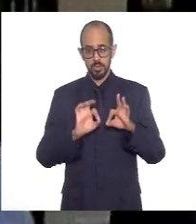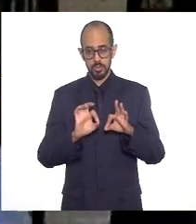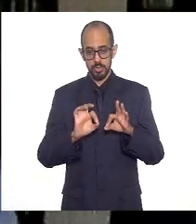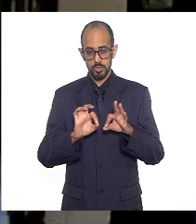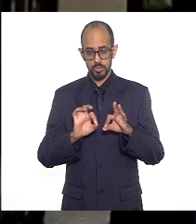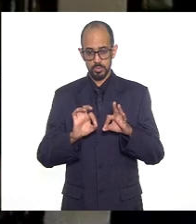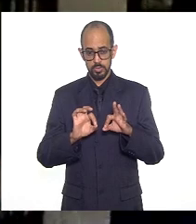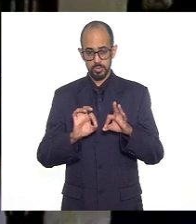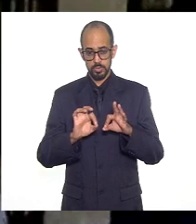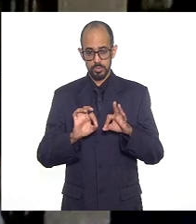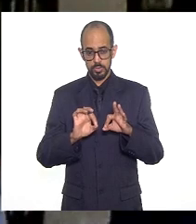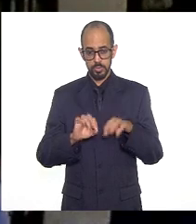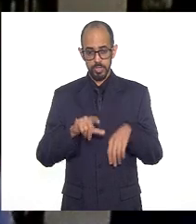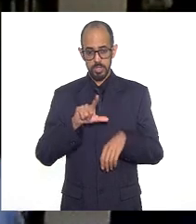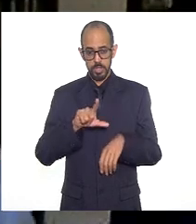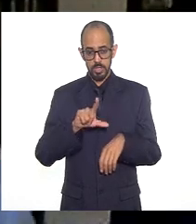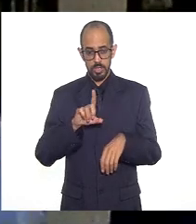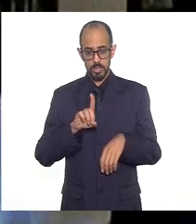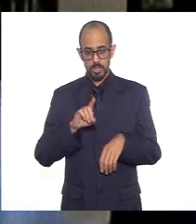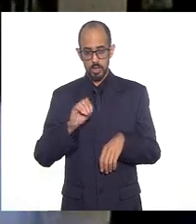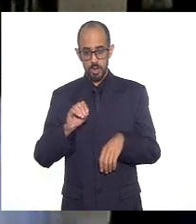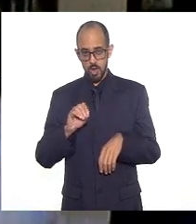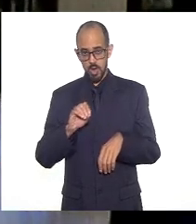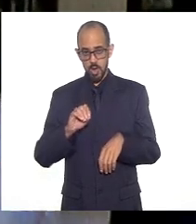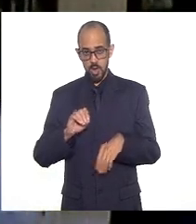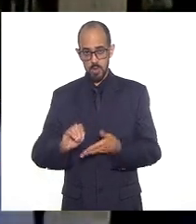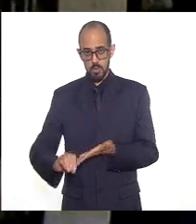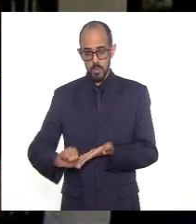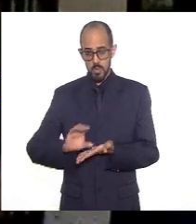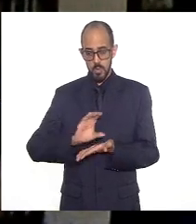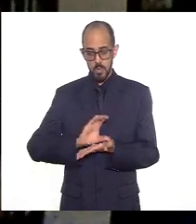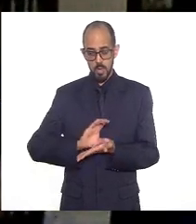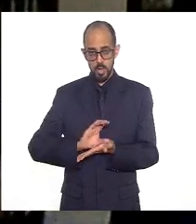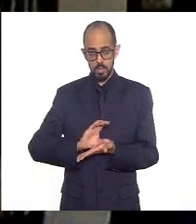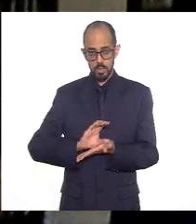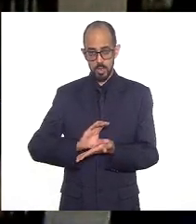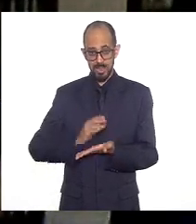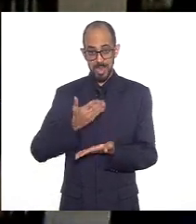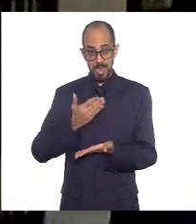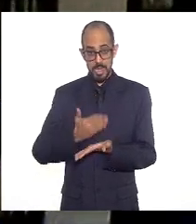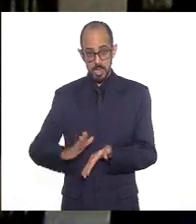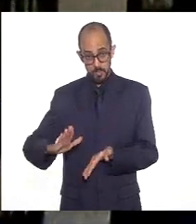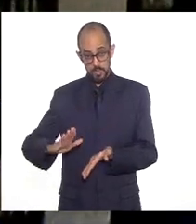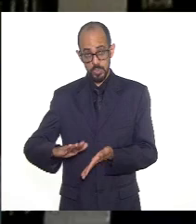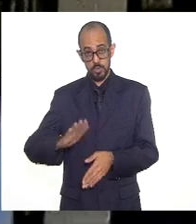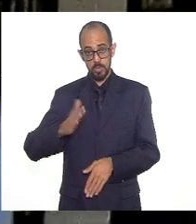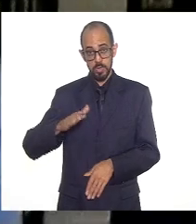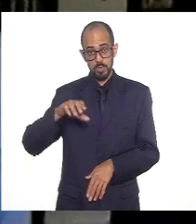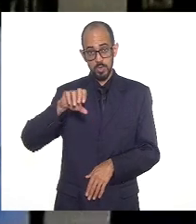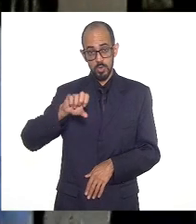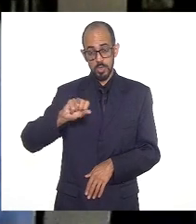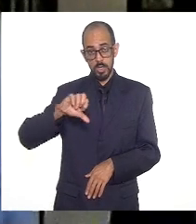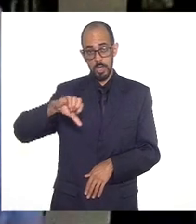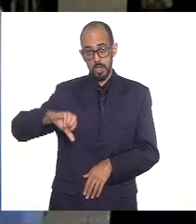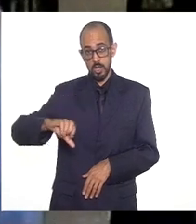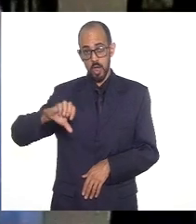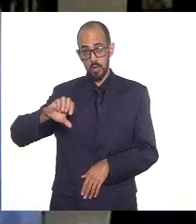no projeto da LDO uma receita bruta para 2022 da ordem de 89,8